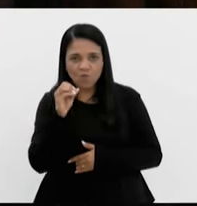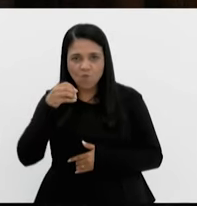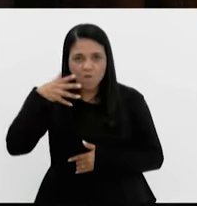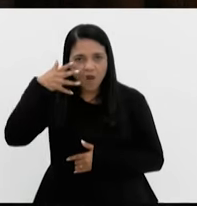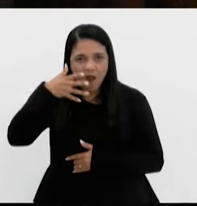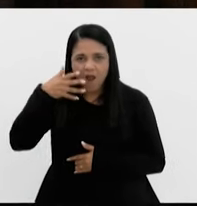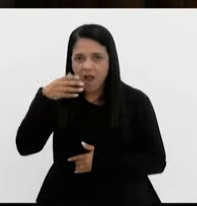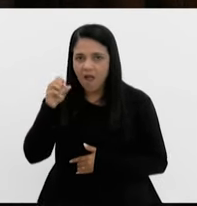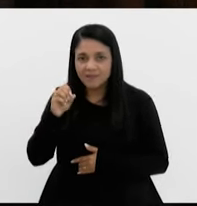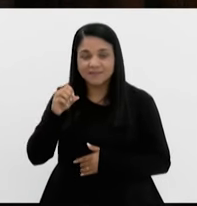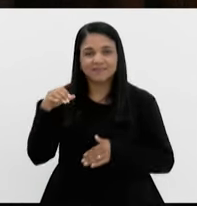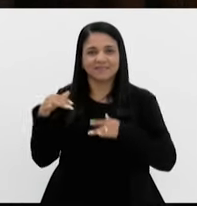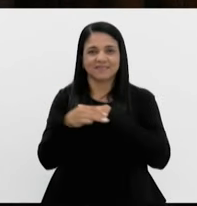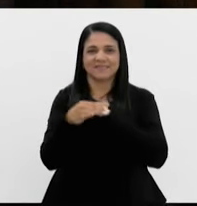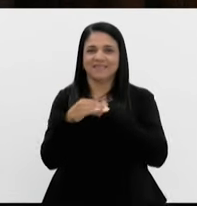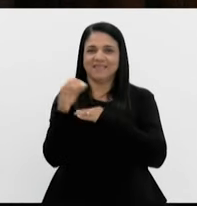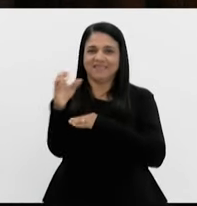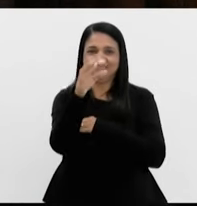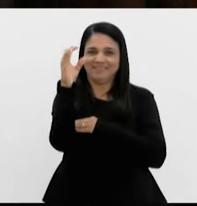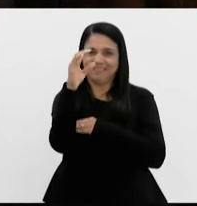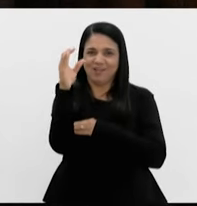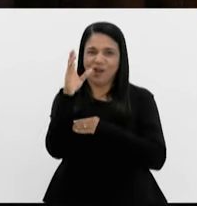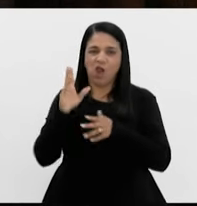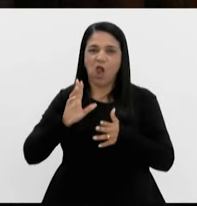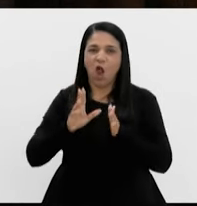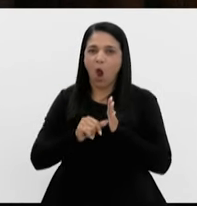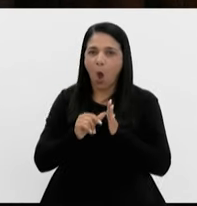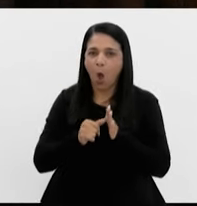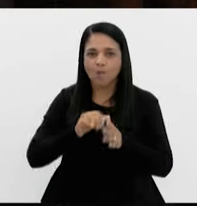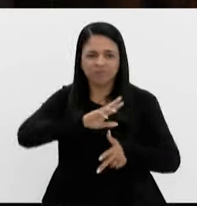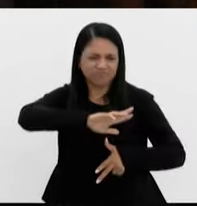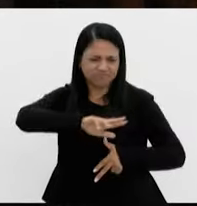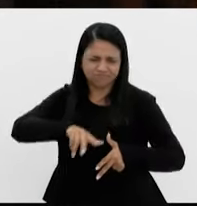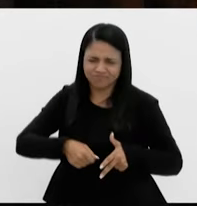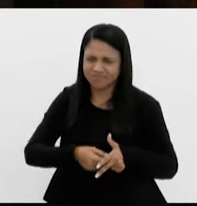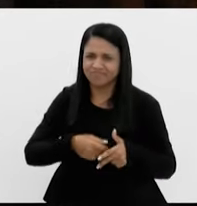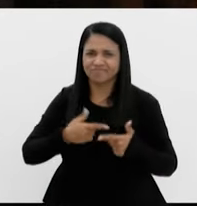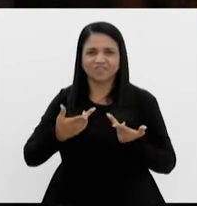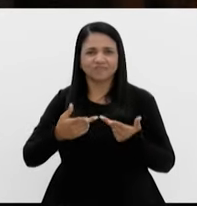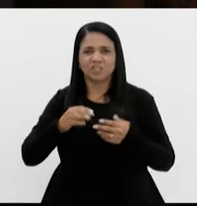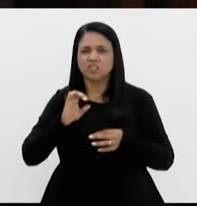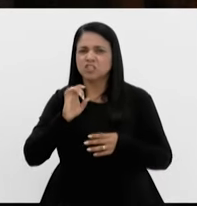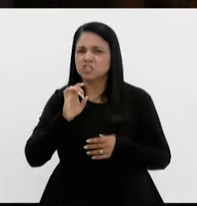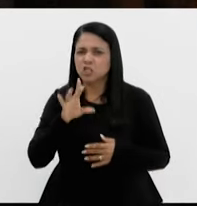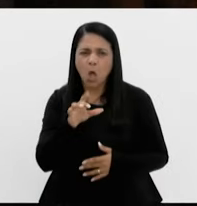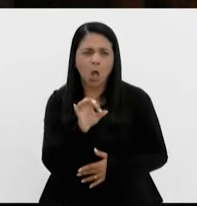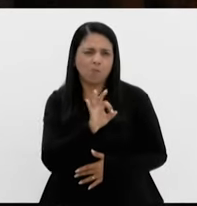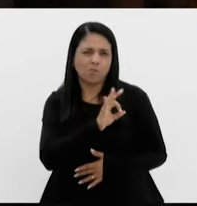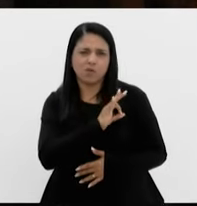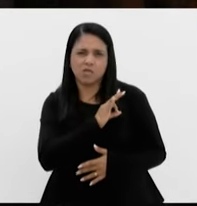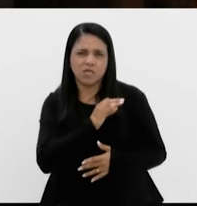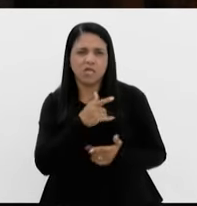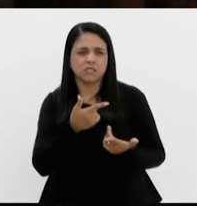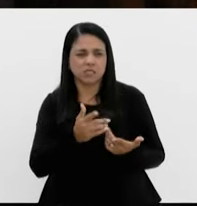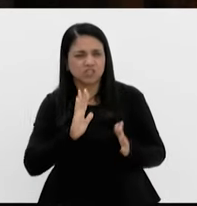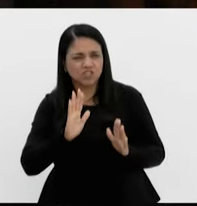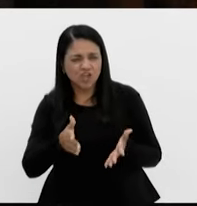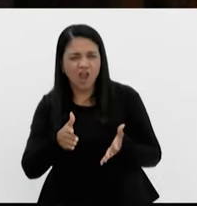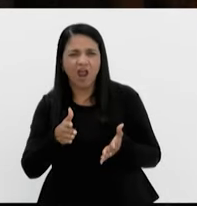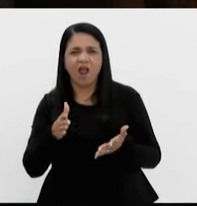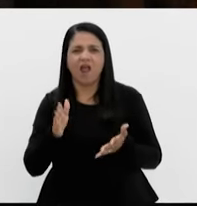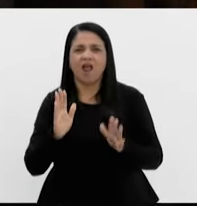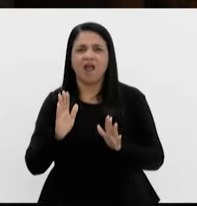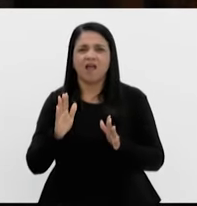Niterói Eu me refiro não só a roubalheira generalizada não só o caso de polícia que a gente já bem viu que já levou alguns